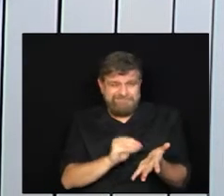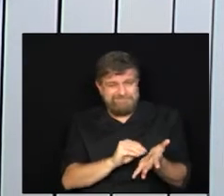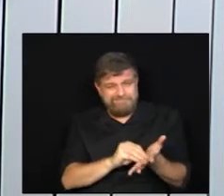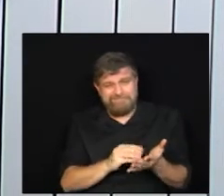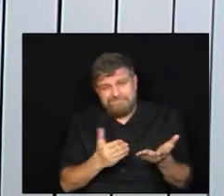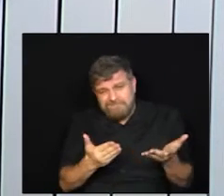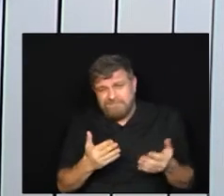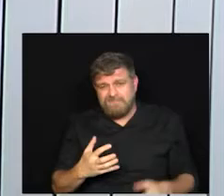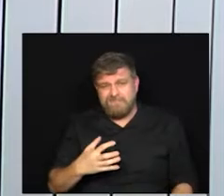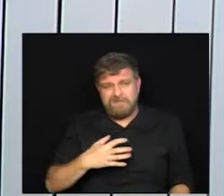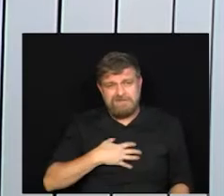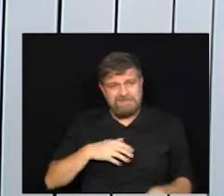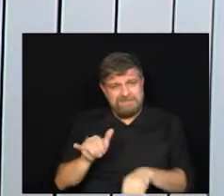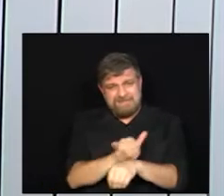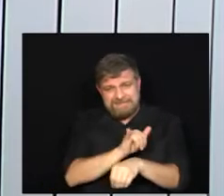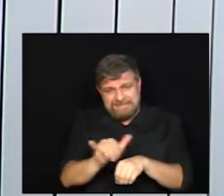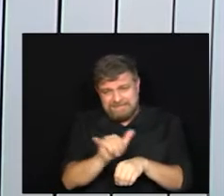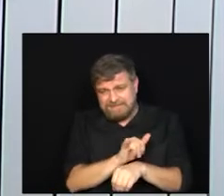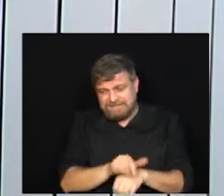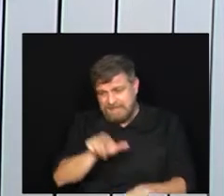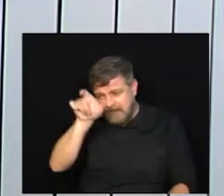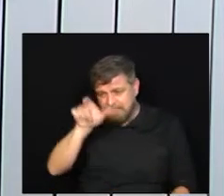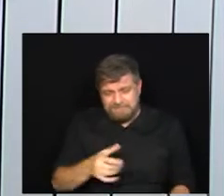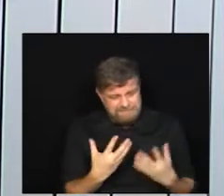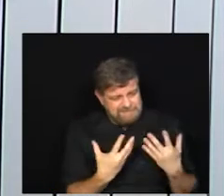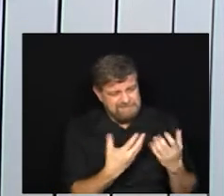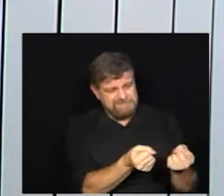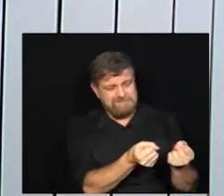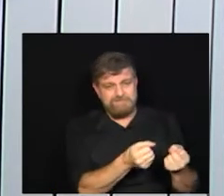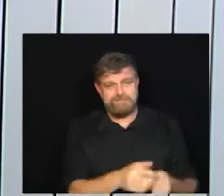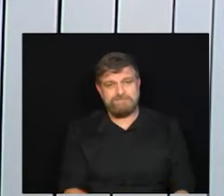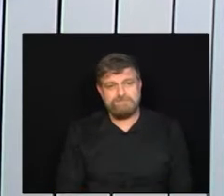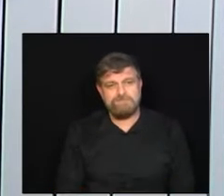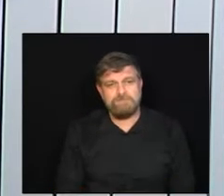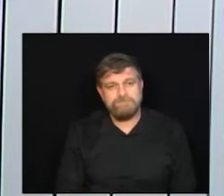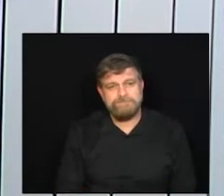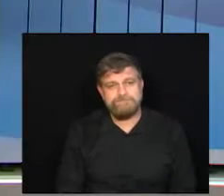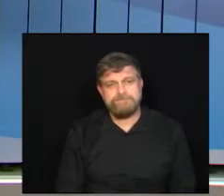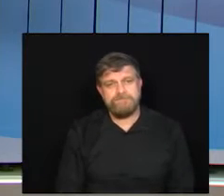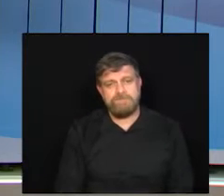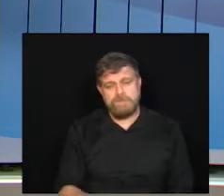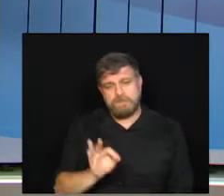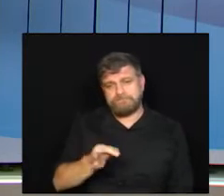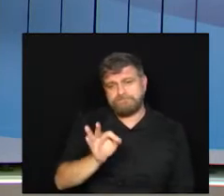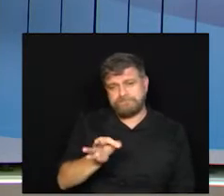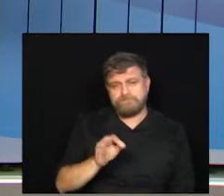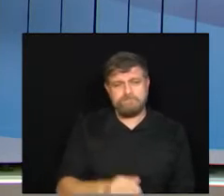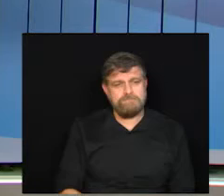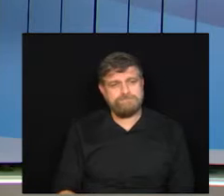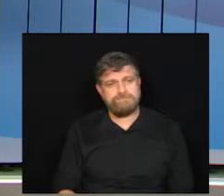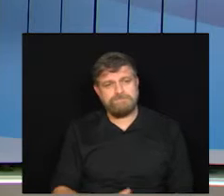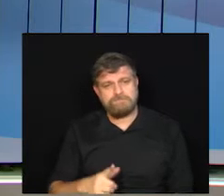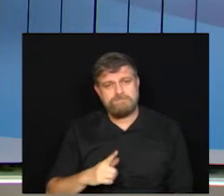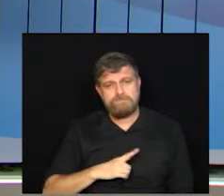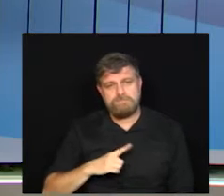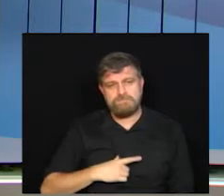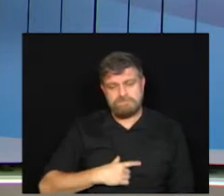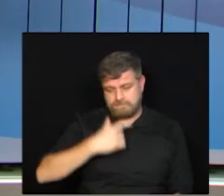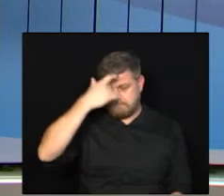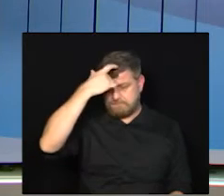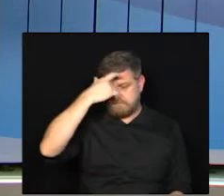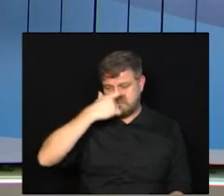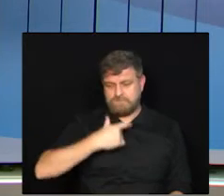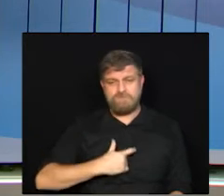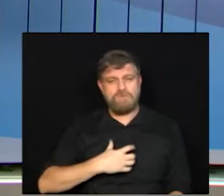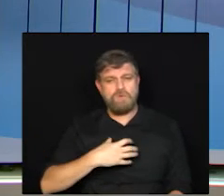uma forma muito melhor de se aceitar, né? Sim, claro. Existe um biotipo ideal